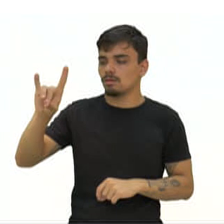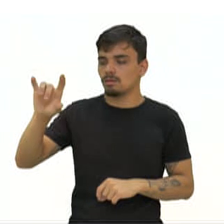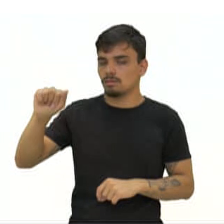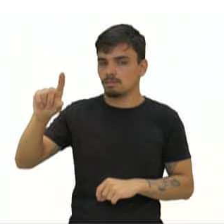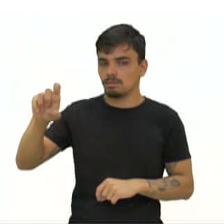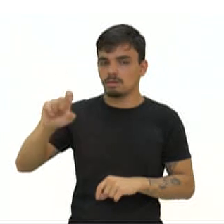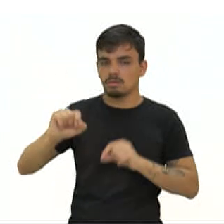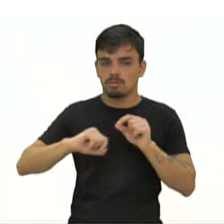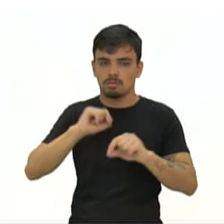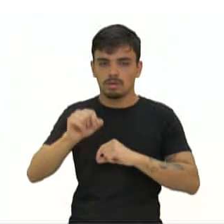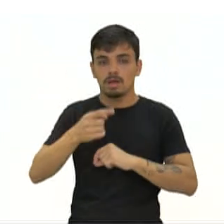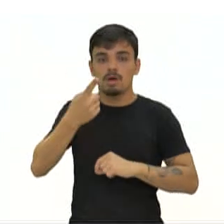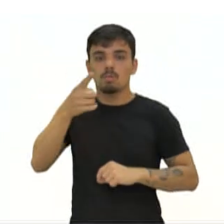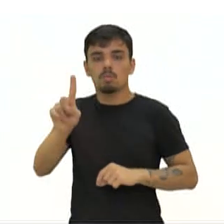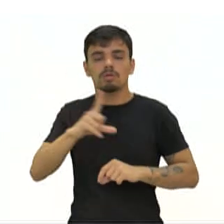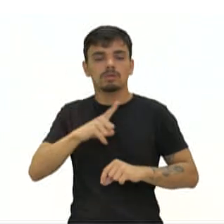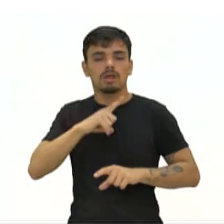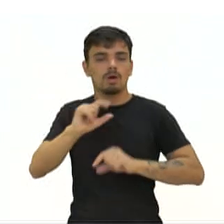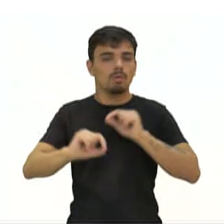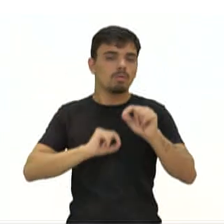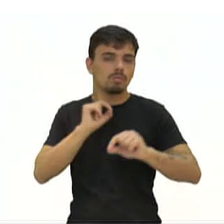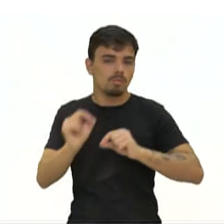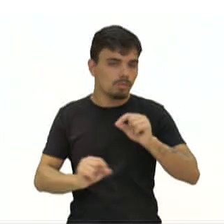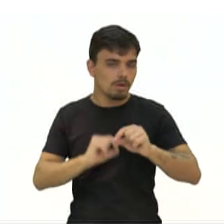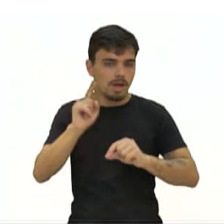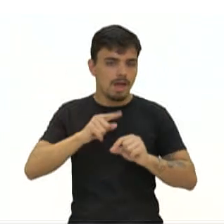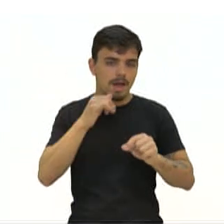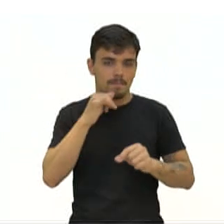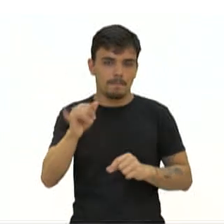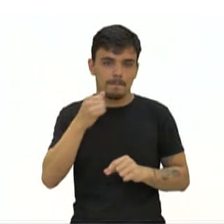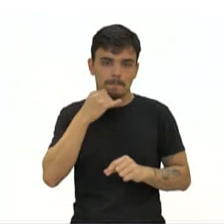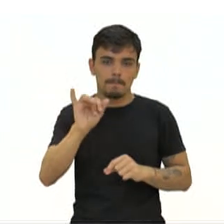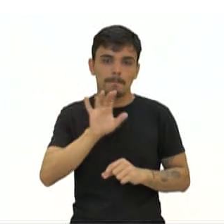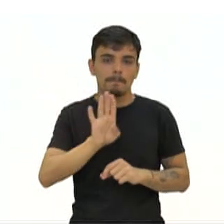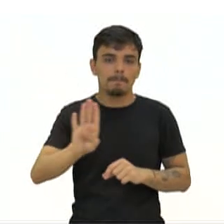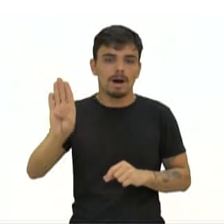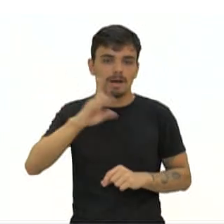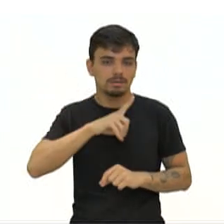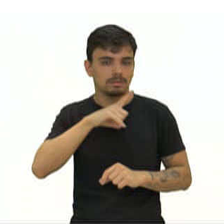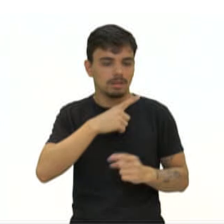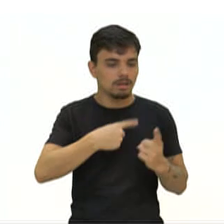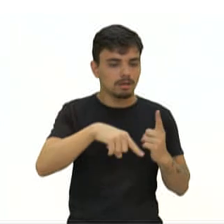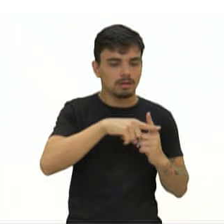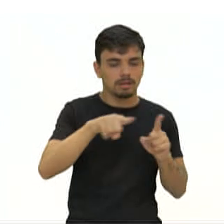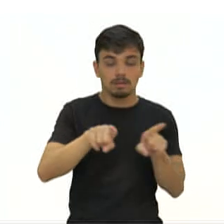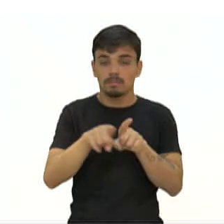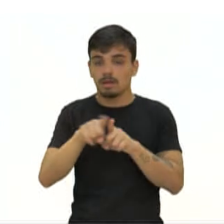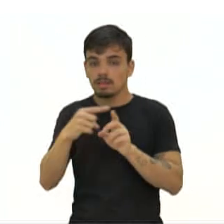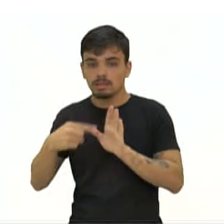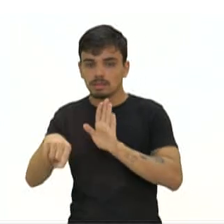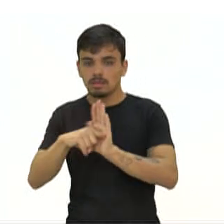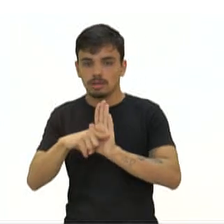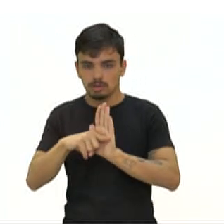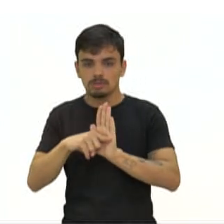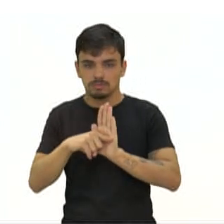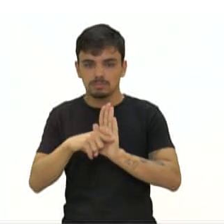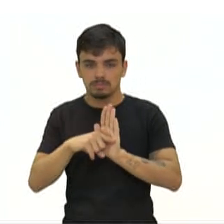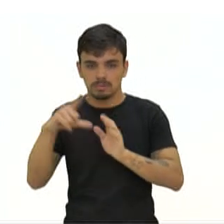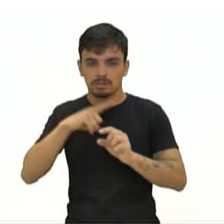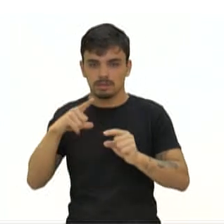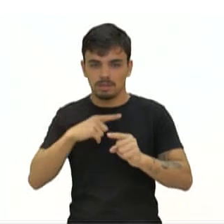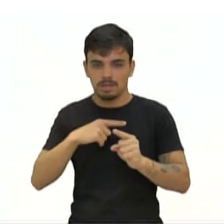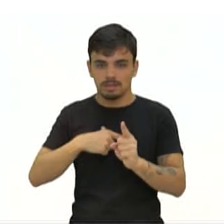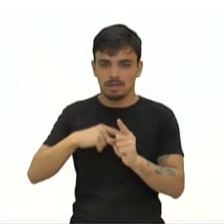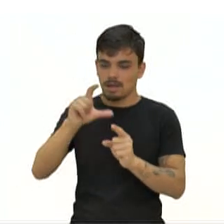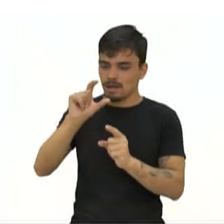o único que tem polaridade mesmo é, no caso aqui, a bateria, que já vem com o polo positivo e negativo. Quando você compra lá a pilha, já vem lá o polo positivo